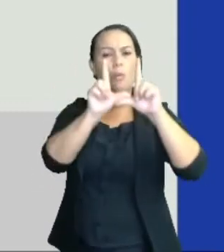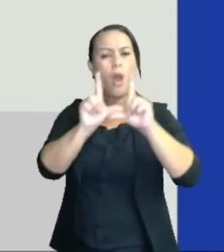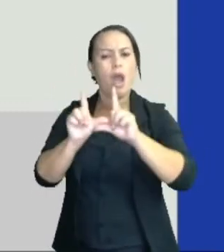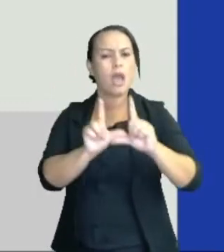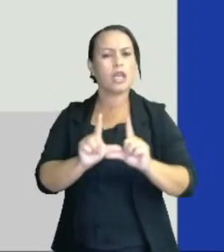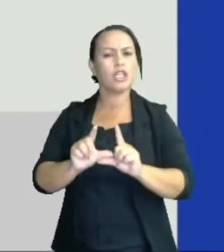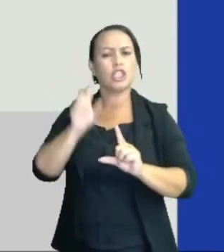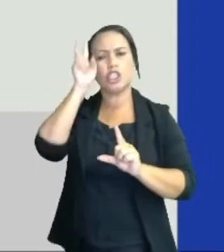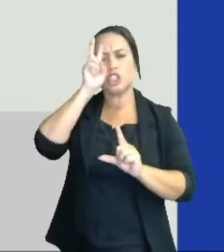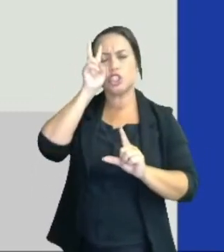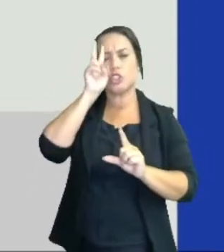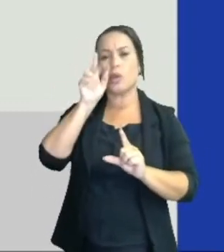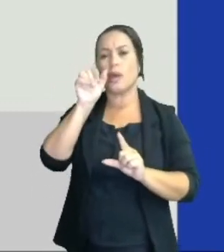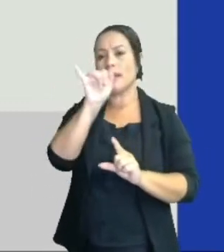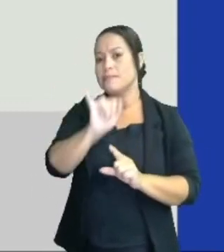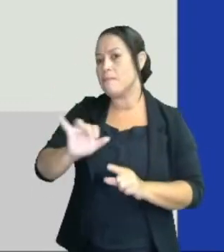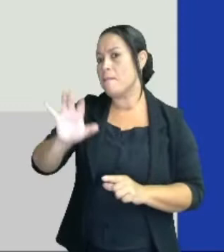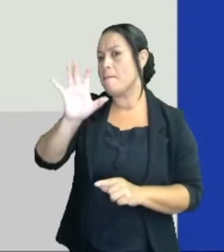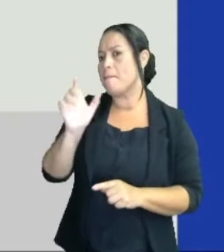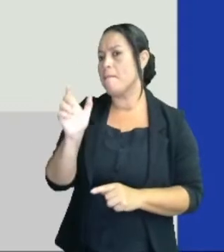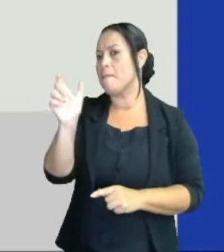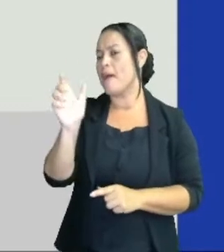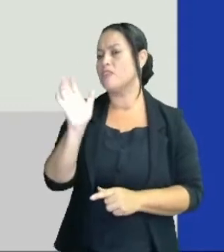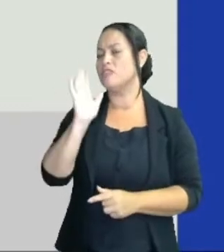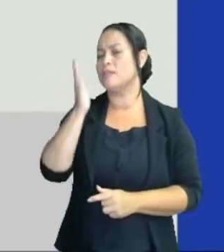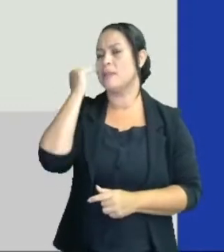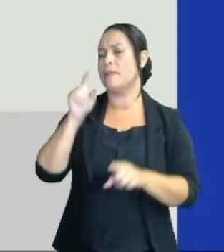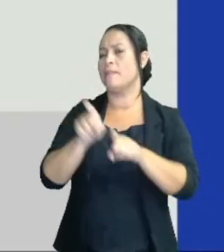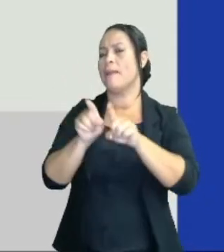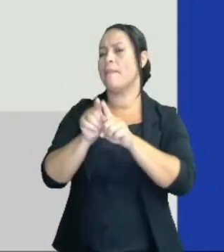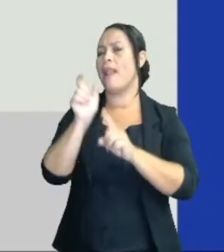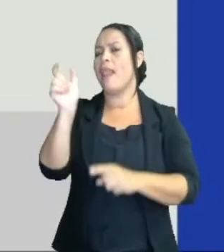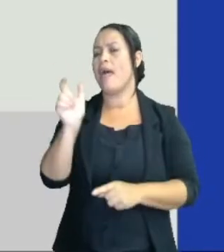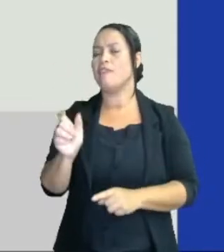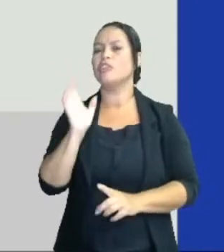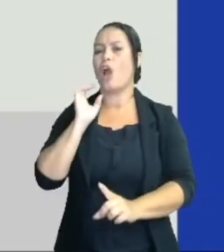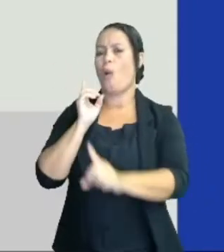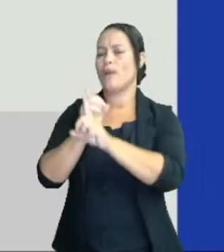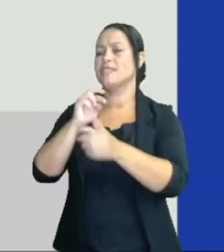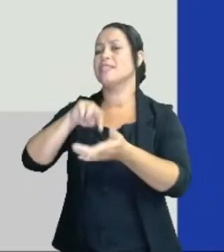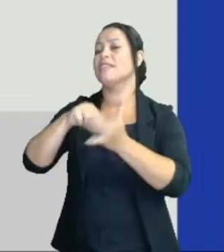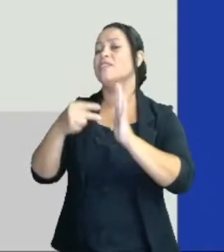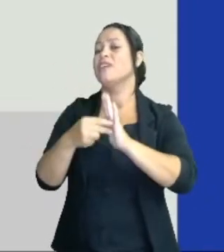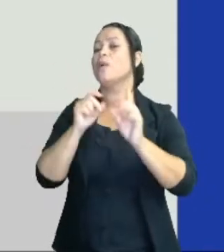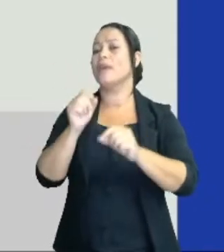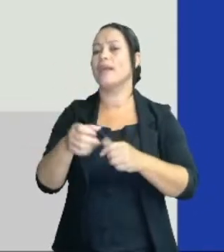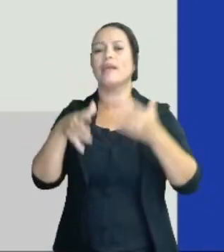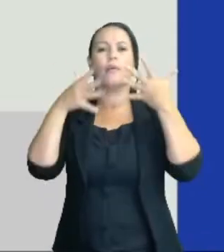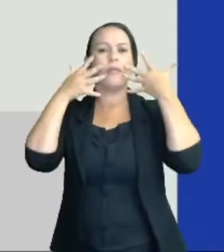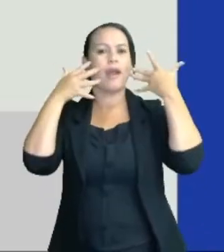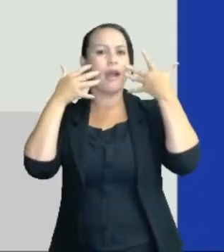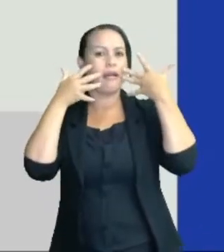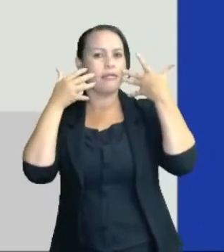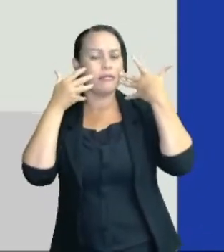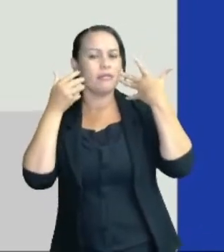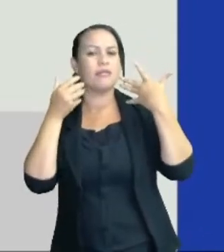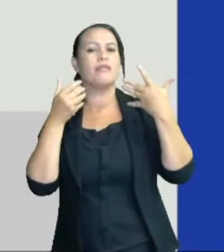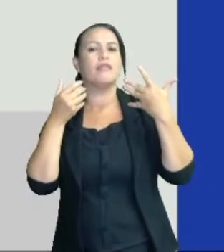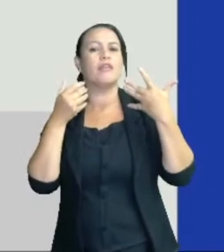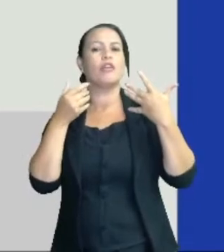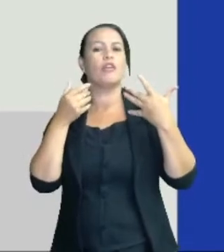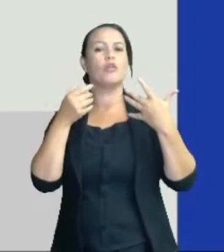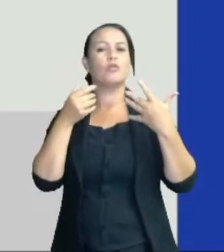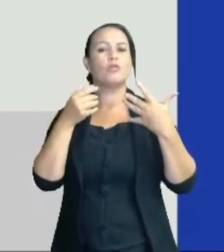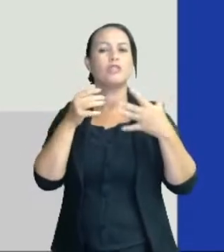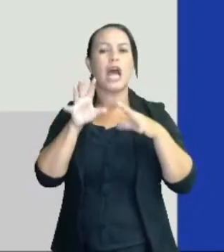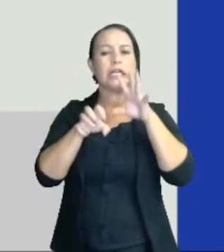quadrinho, essa imagem e essas palavras, é porque significa que o gatinho está